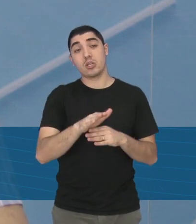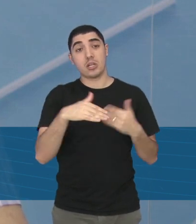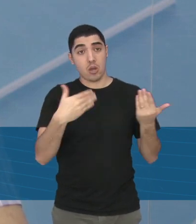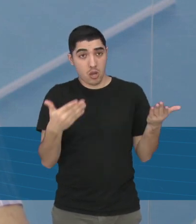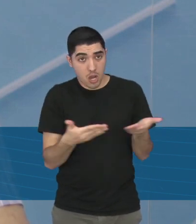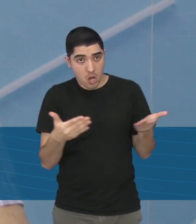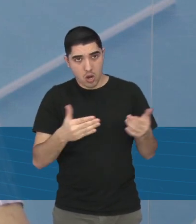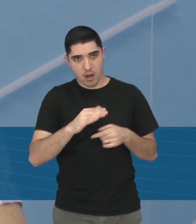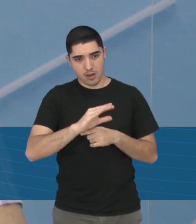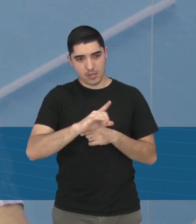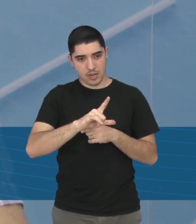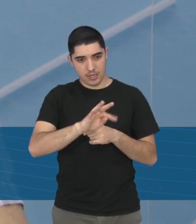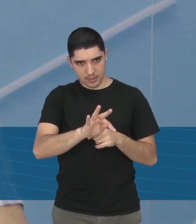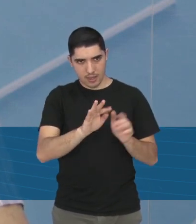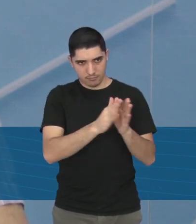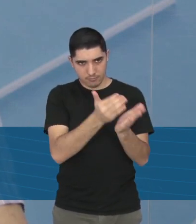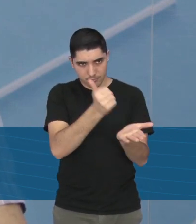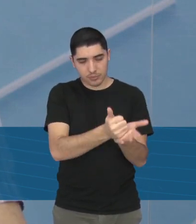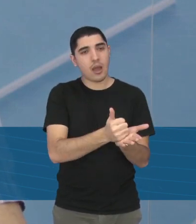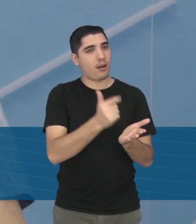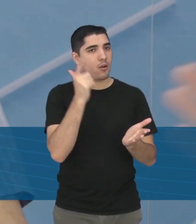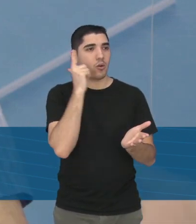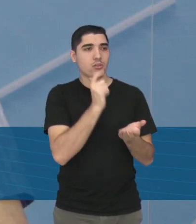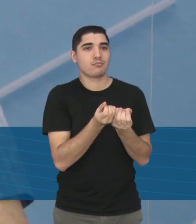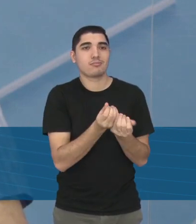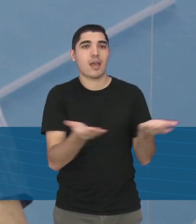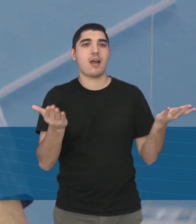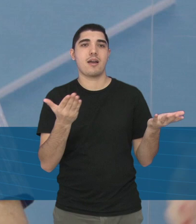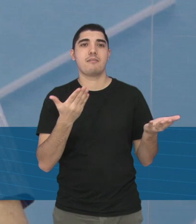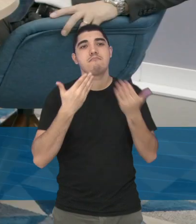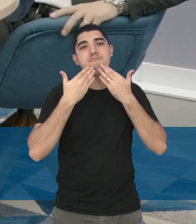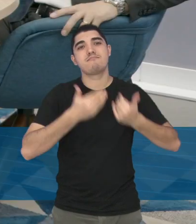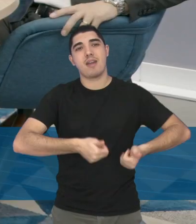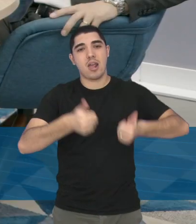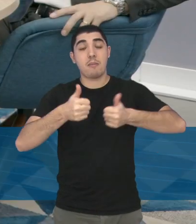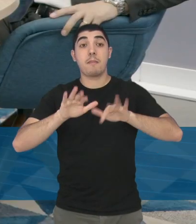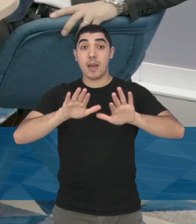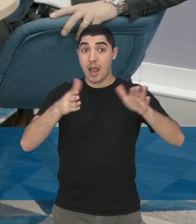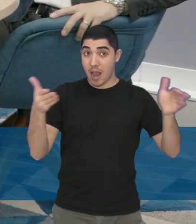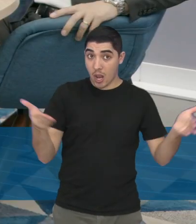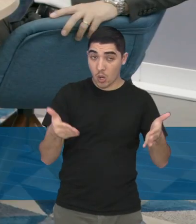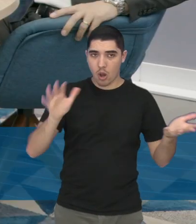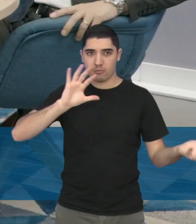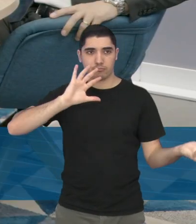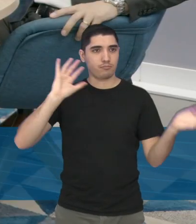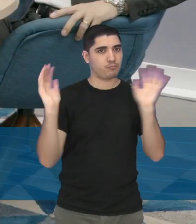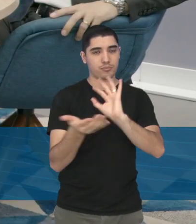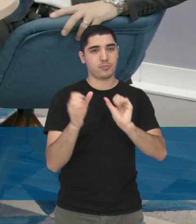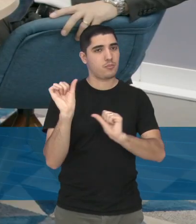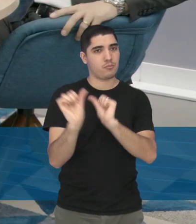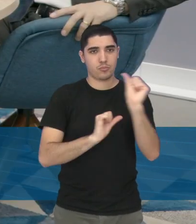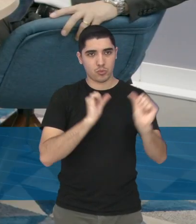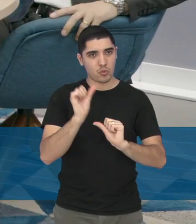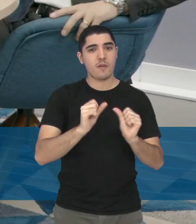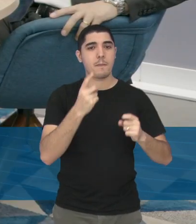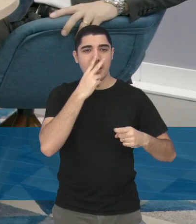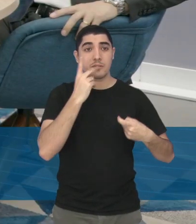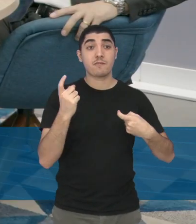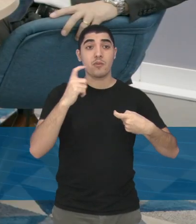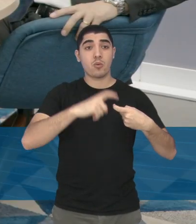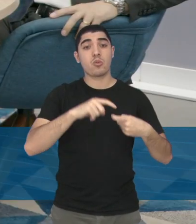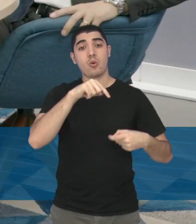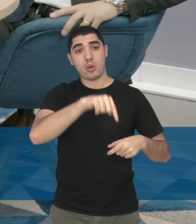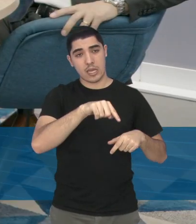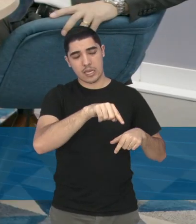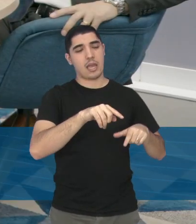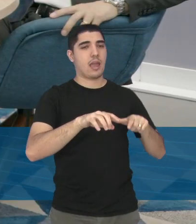CLT, nesse momento, também garantiu bastante coisa. Só que o cenário mudou. E aí, hoje, a gente está tendo um retorno do crescimento das